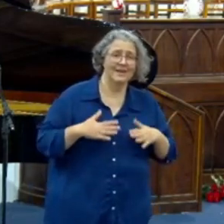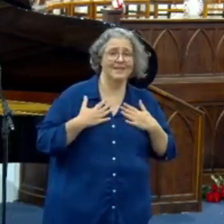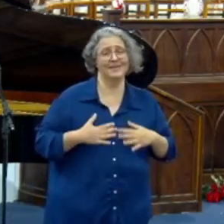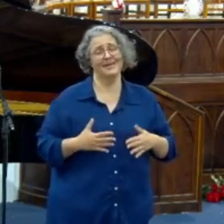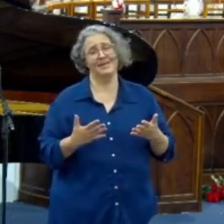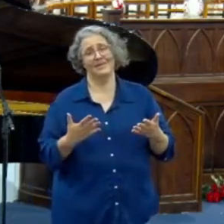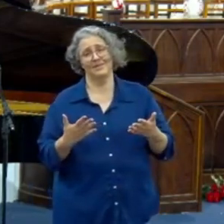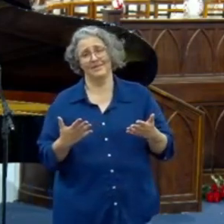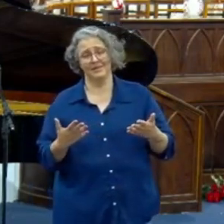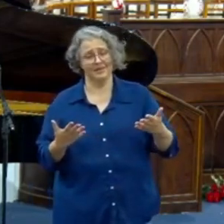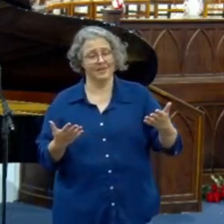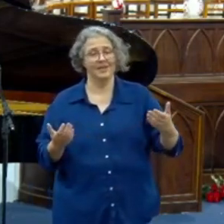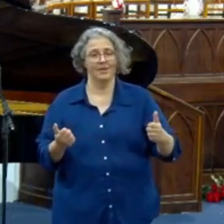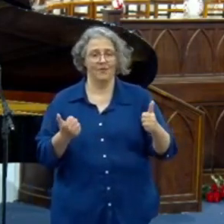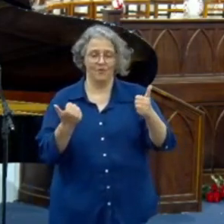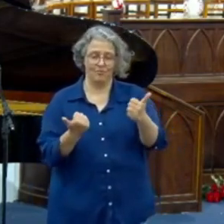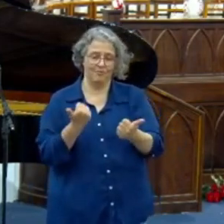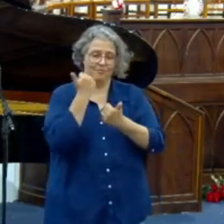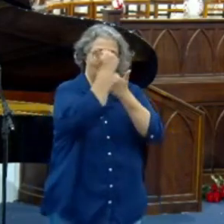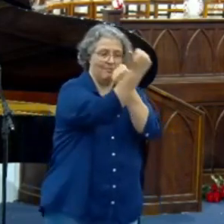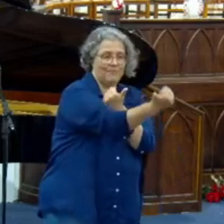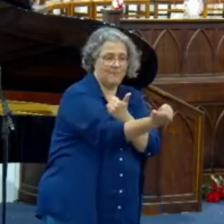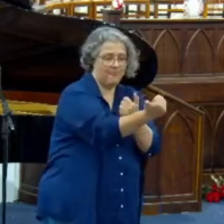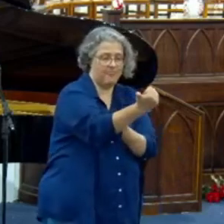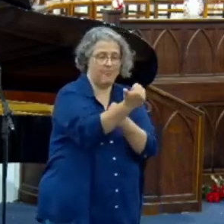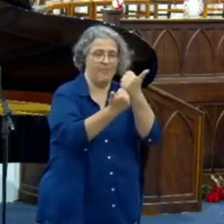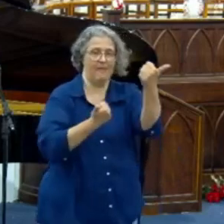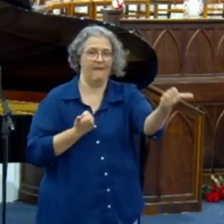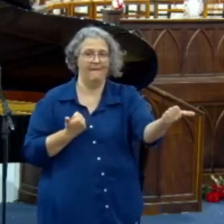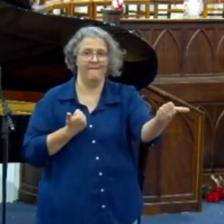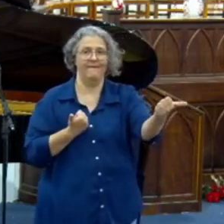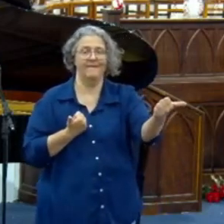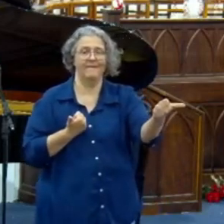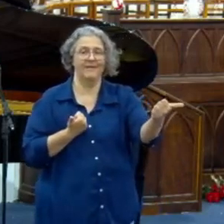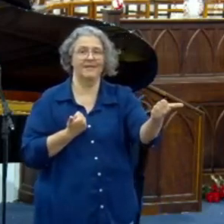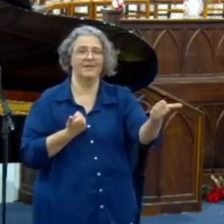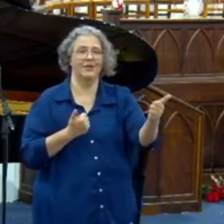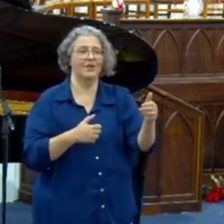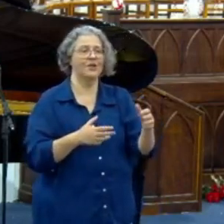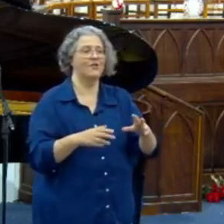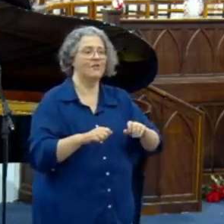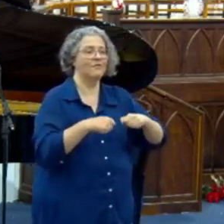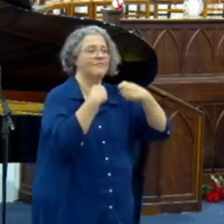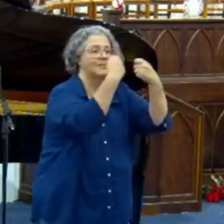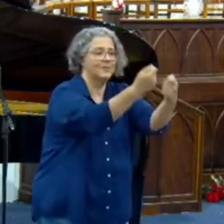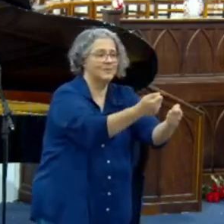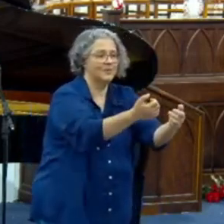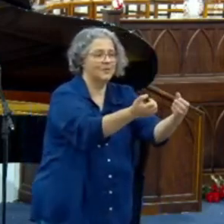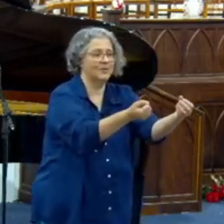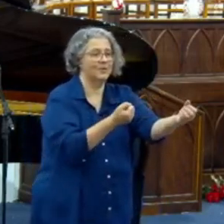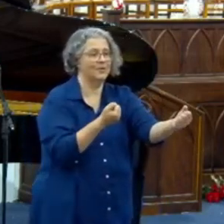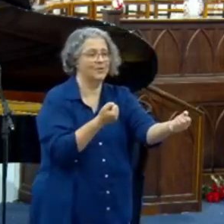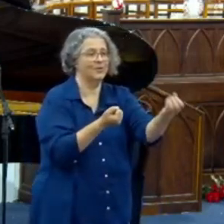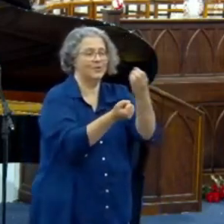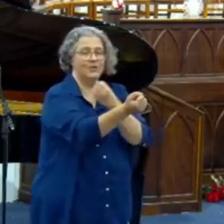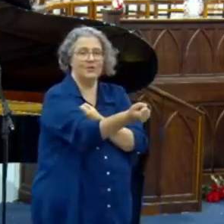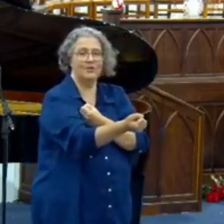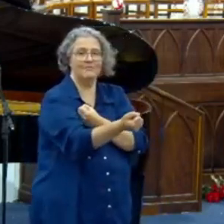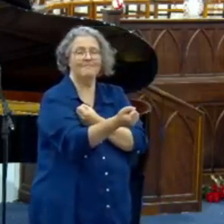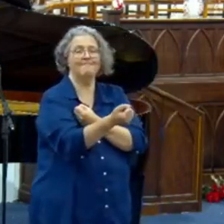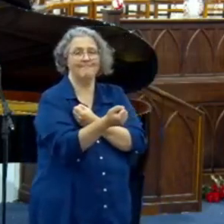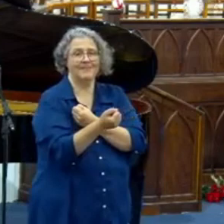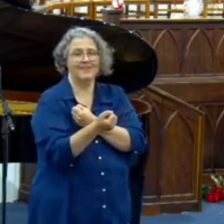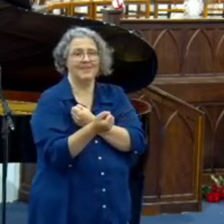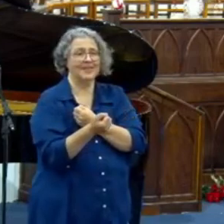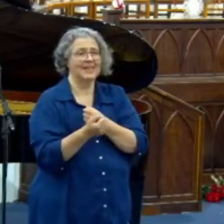mais suave. O Senhor Jesus sempre sustentou os seus discípulos, meus irmãos. Nenhum discípulo foi deixado